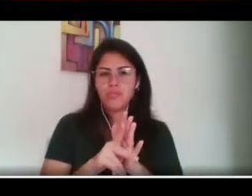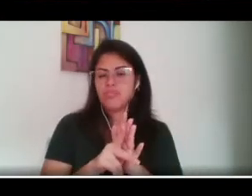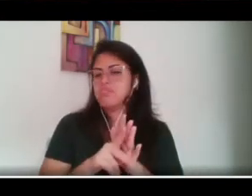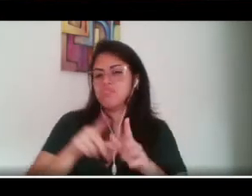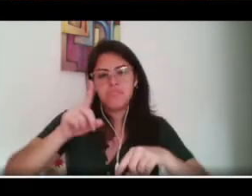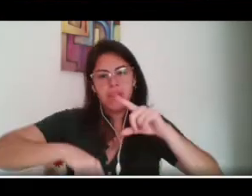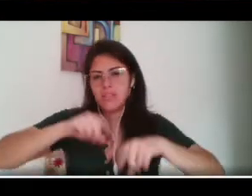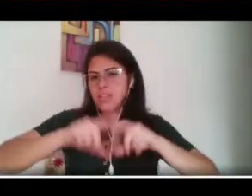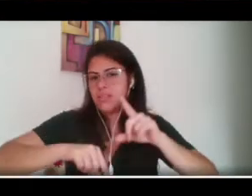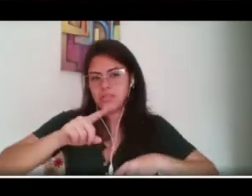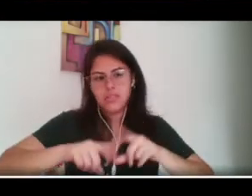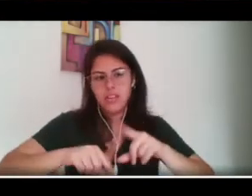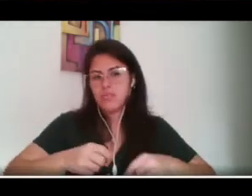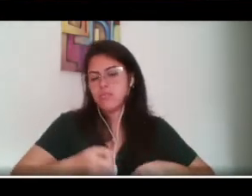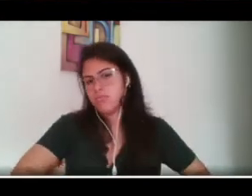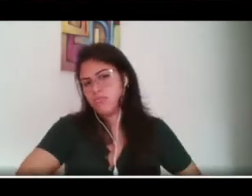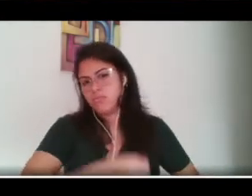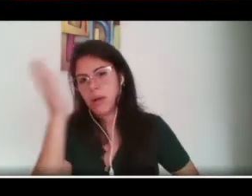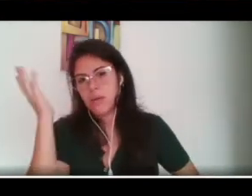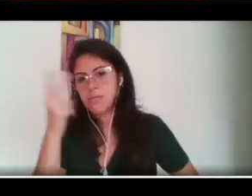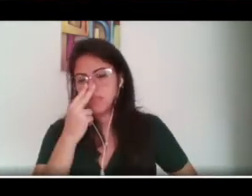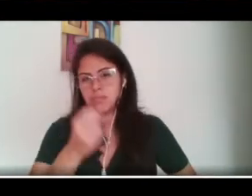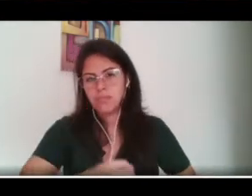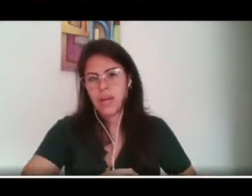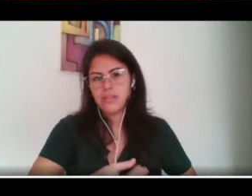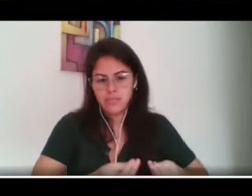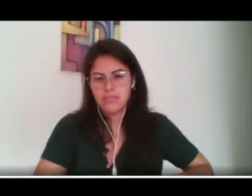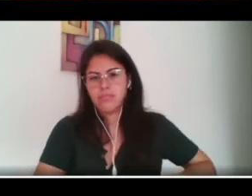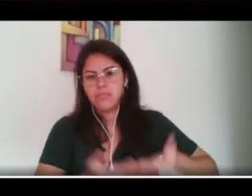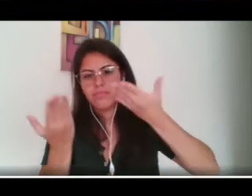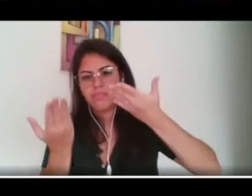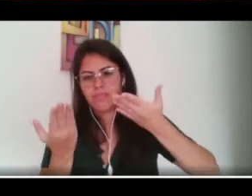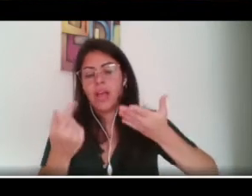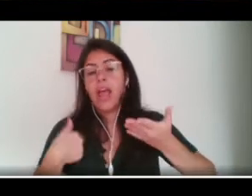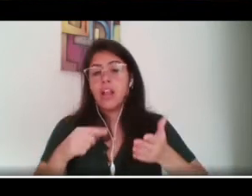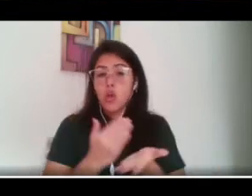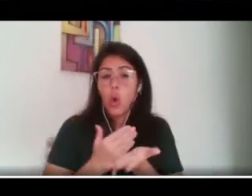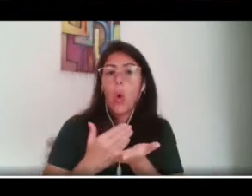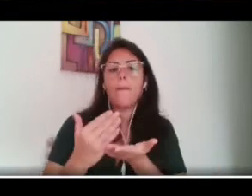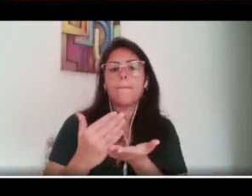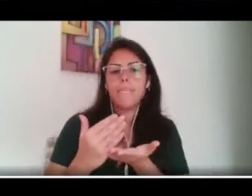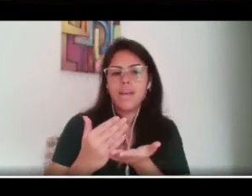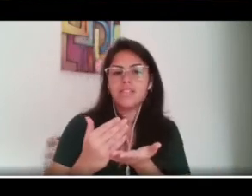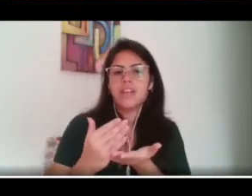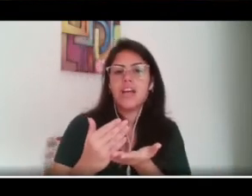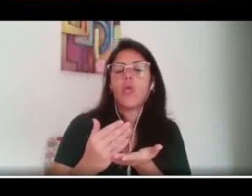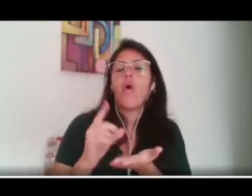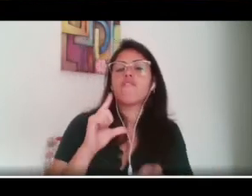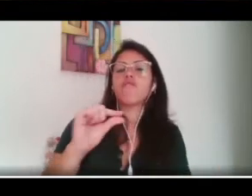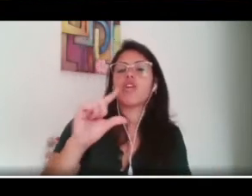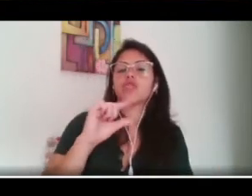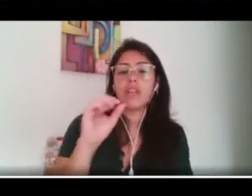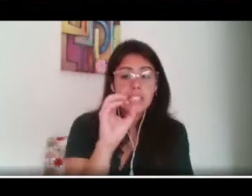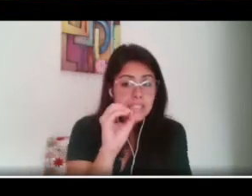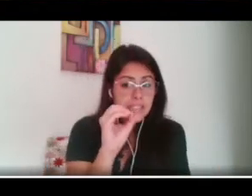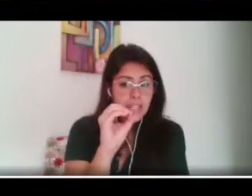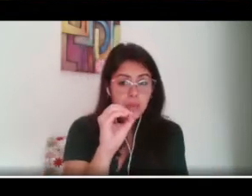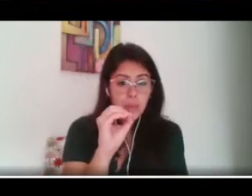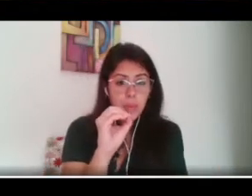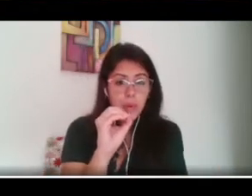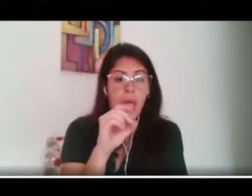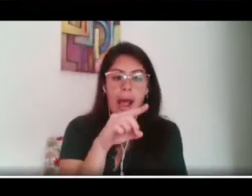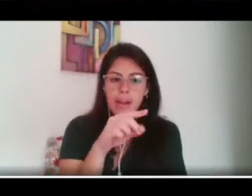da origem com uma velocidade inicial v0, e aí ele tem que decompor essa velocidade v0